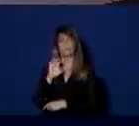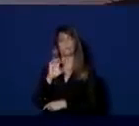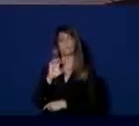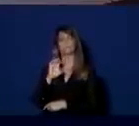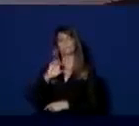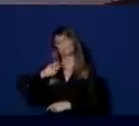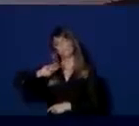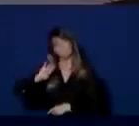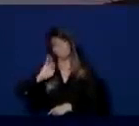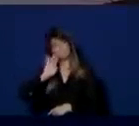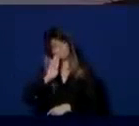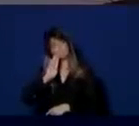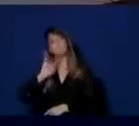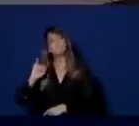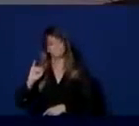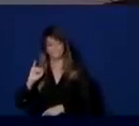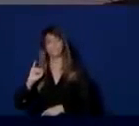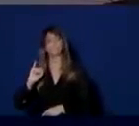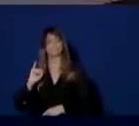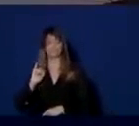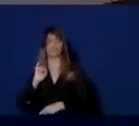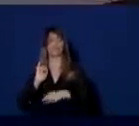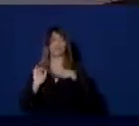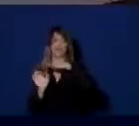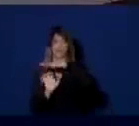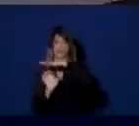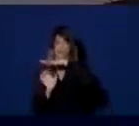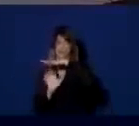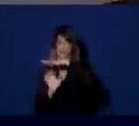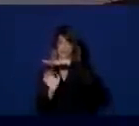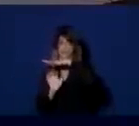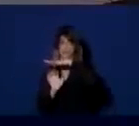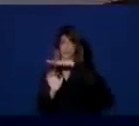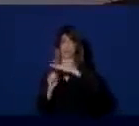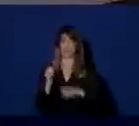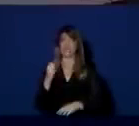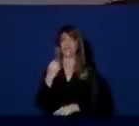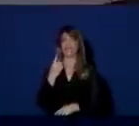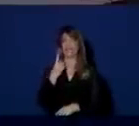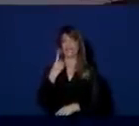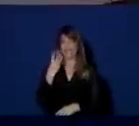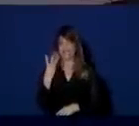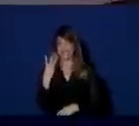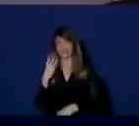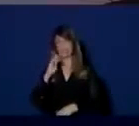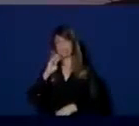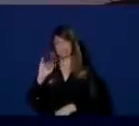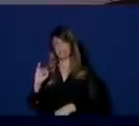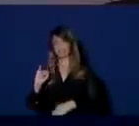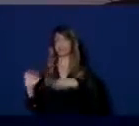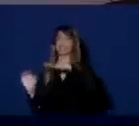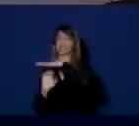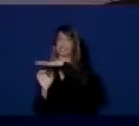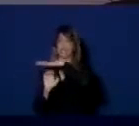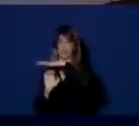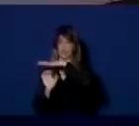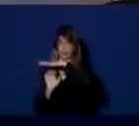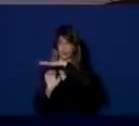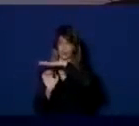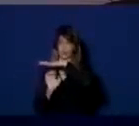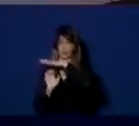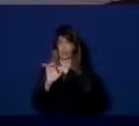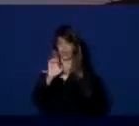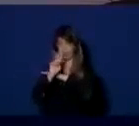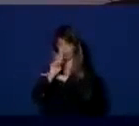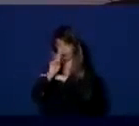menos 9% do valor da firma, o Enterprise Value Delivery Hero é, sei lá, 13 bilhões de euros, você tem 1,2 bilhões de euros